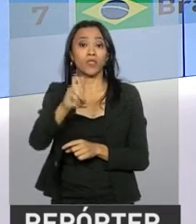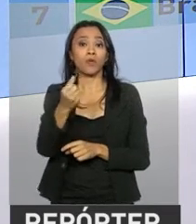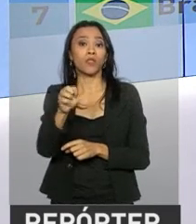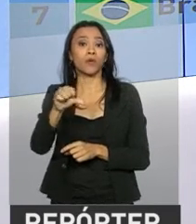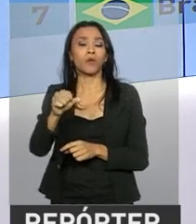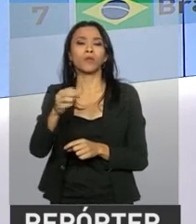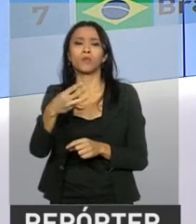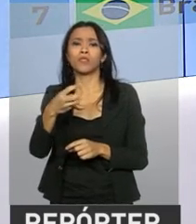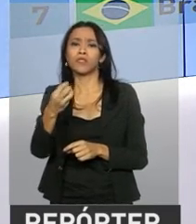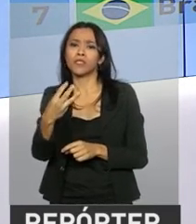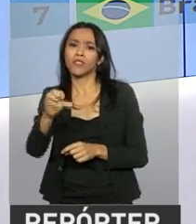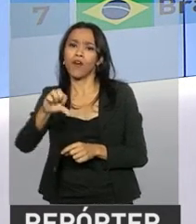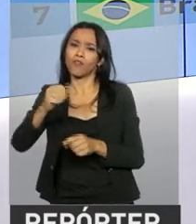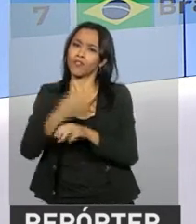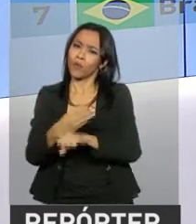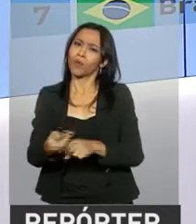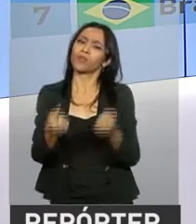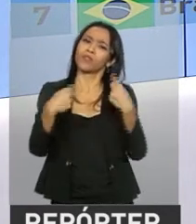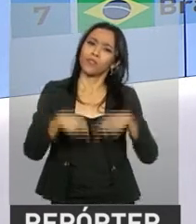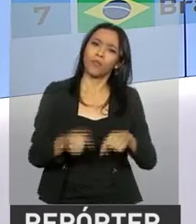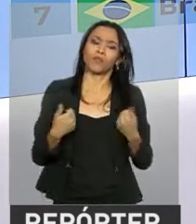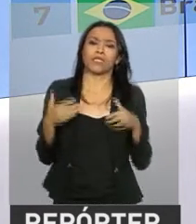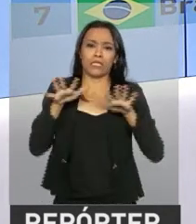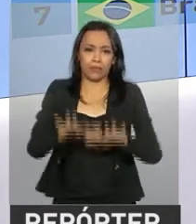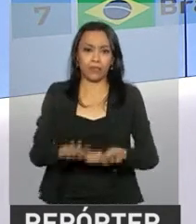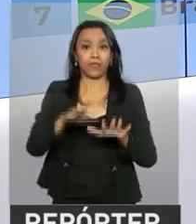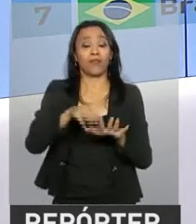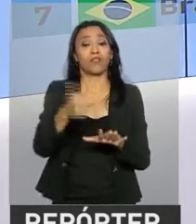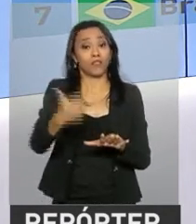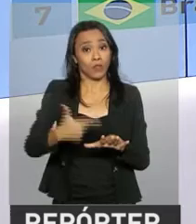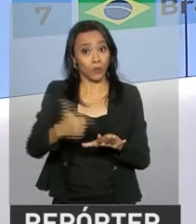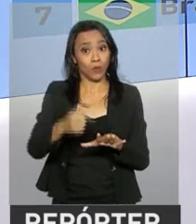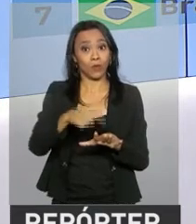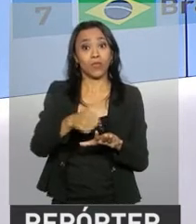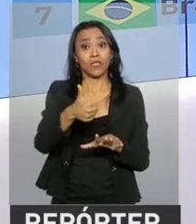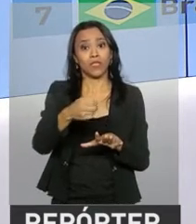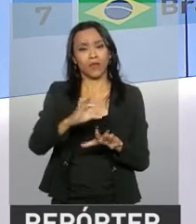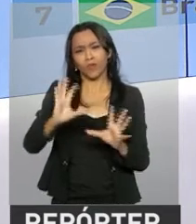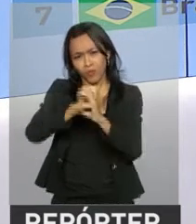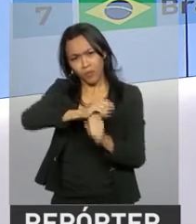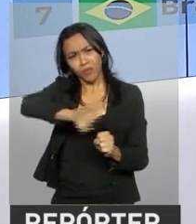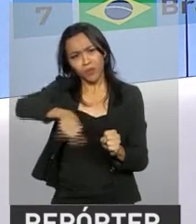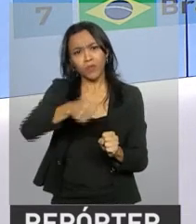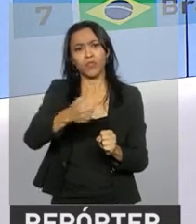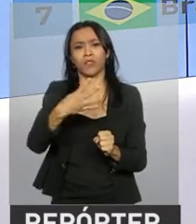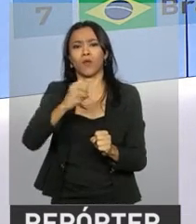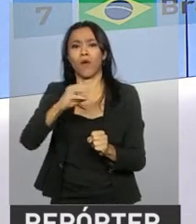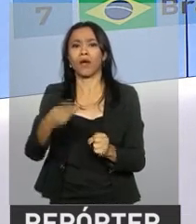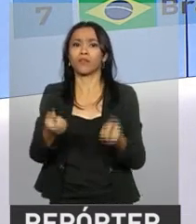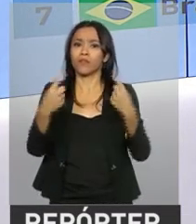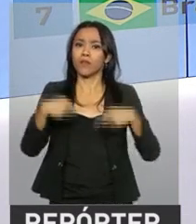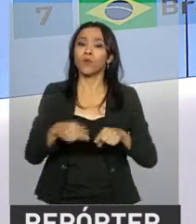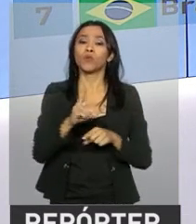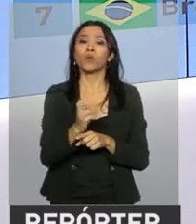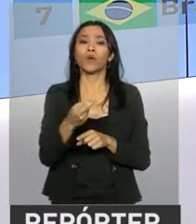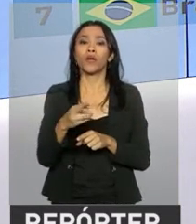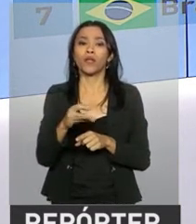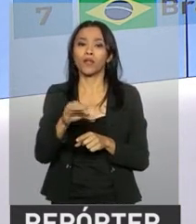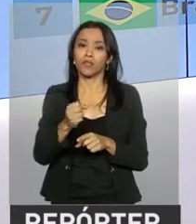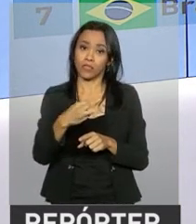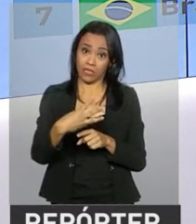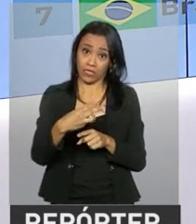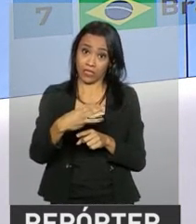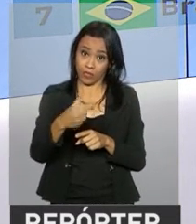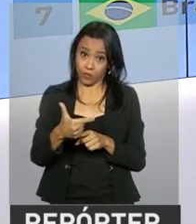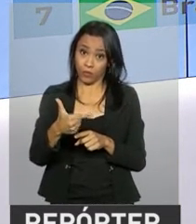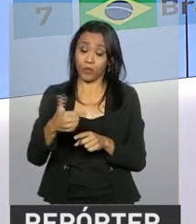de prata, 39 de bronze. A Grã-Bretanha vem em segundo com 49 medalhas de ouro, 104 no total. A Ucrânia está em terceiro lugar com 32